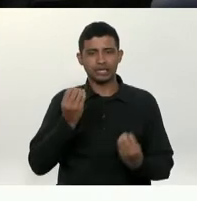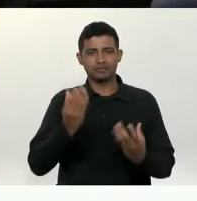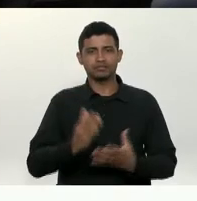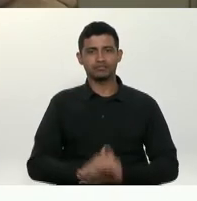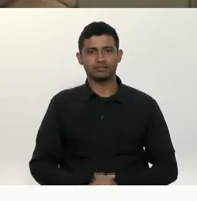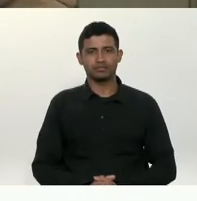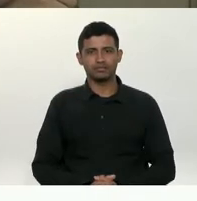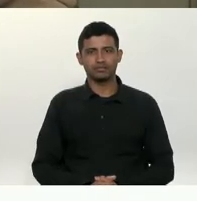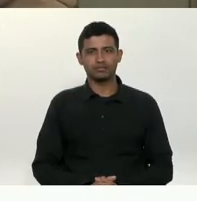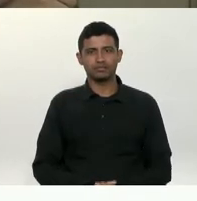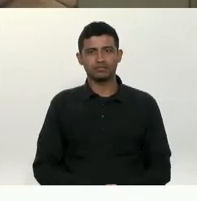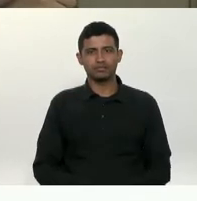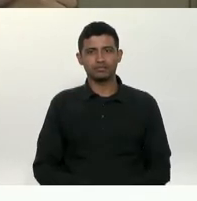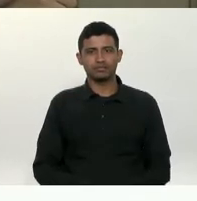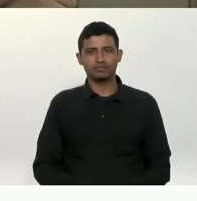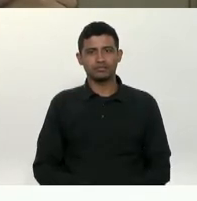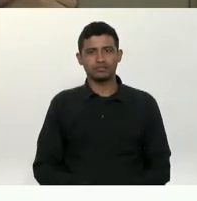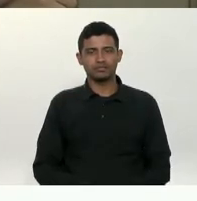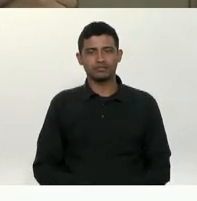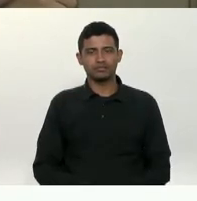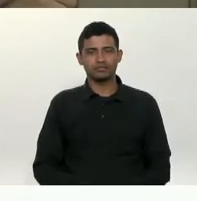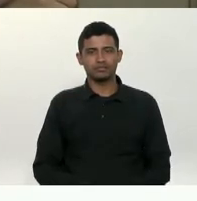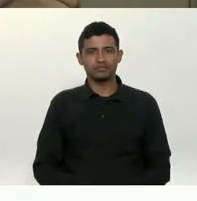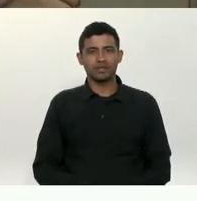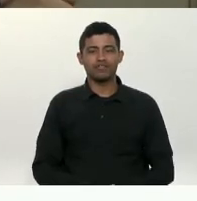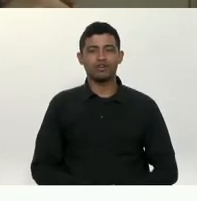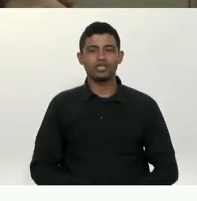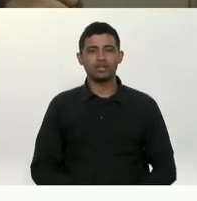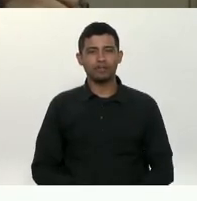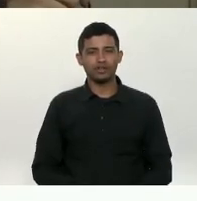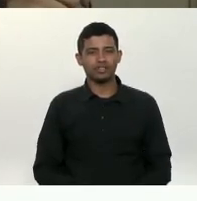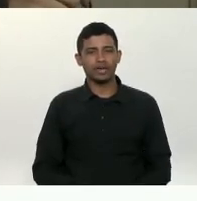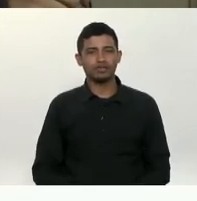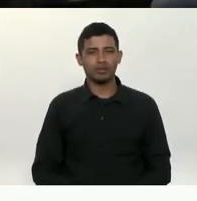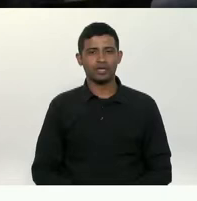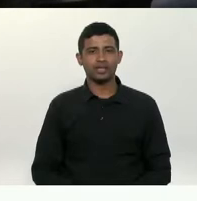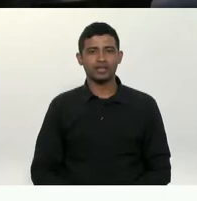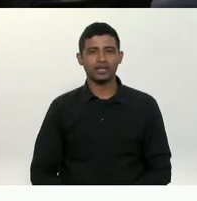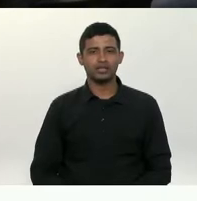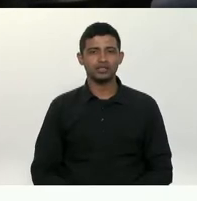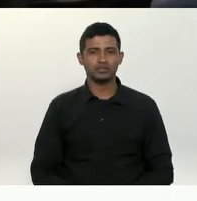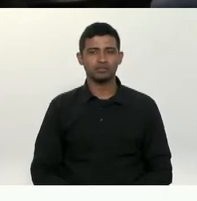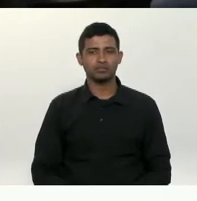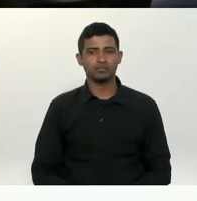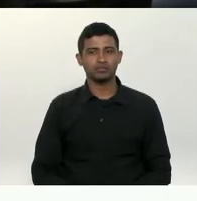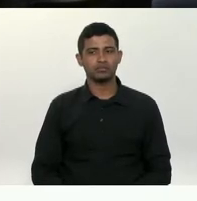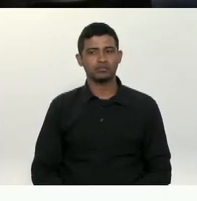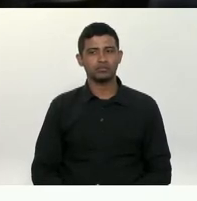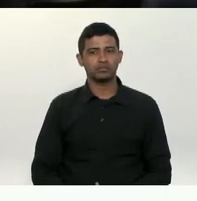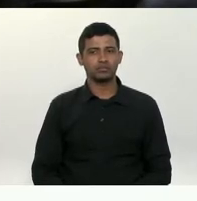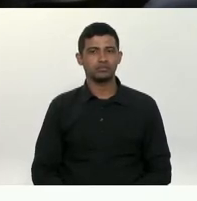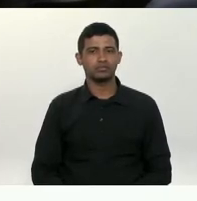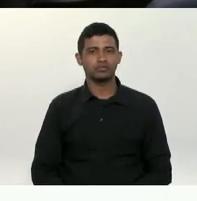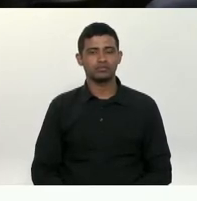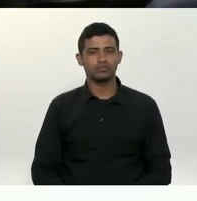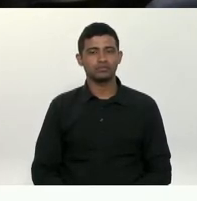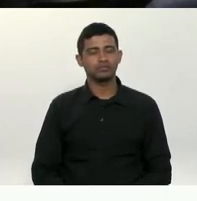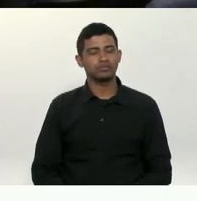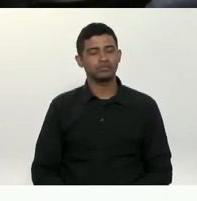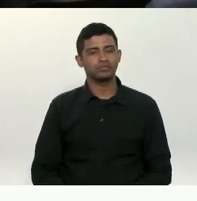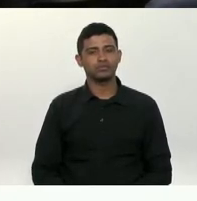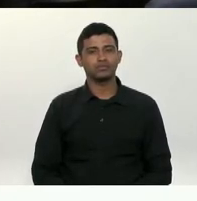para fazer força nesse movimento. Conte com a gente. Senhor secretário, o senhor me permite só um adendo em cima do que o Vossa Excelência